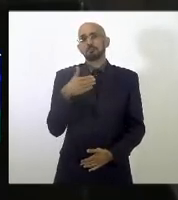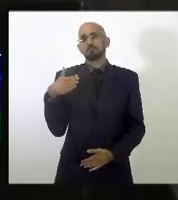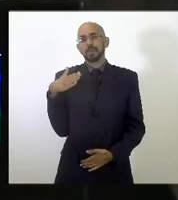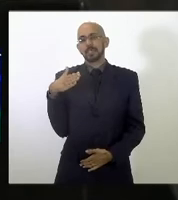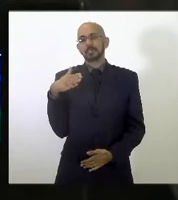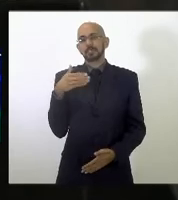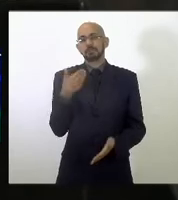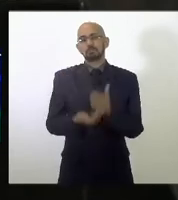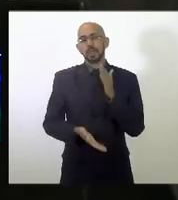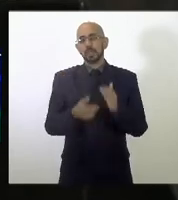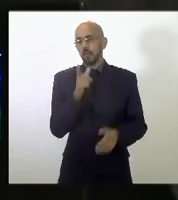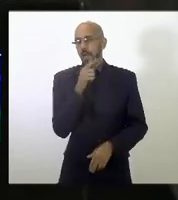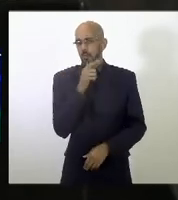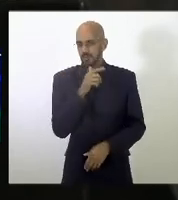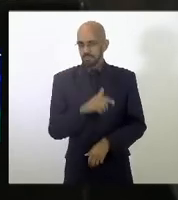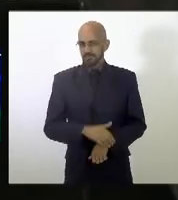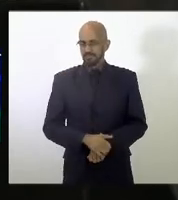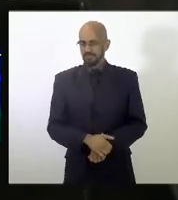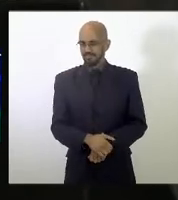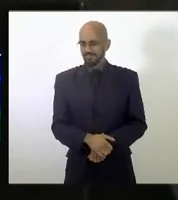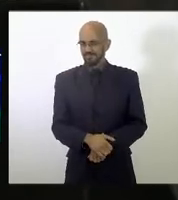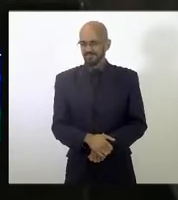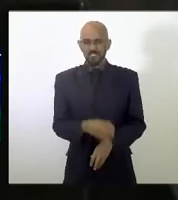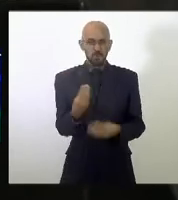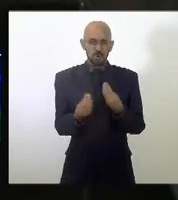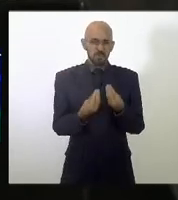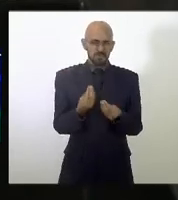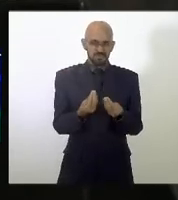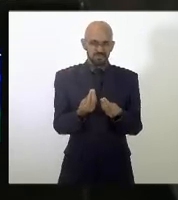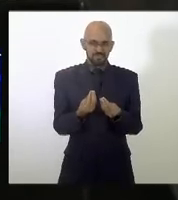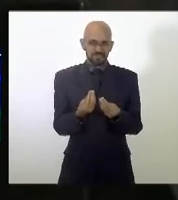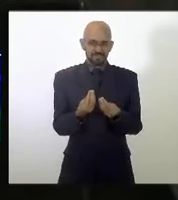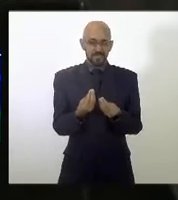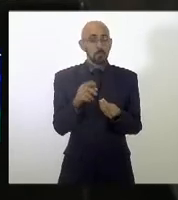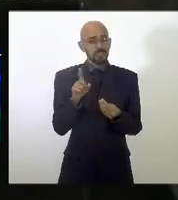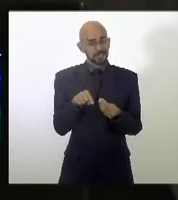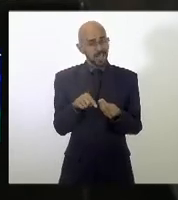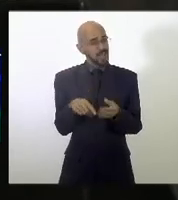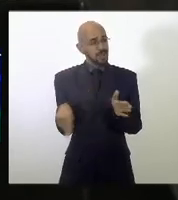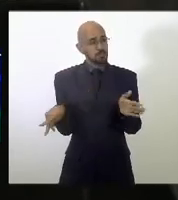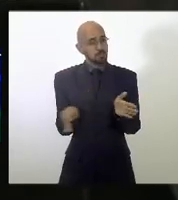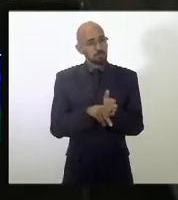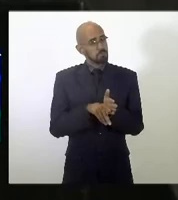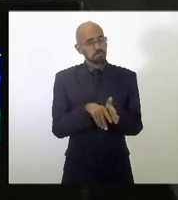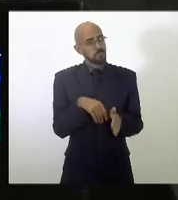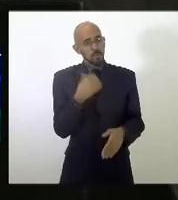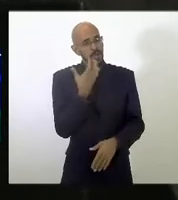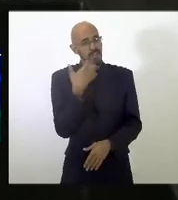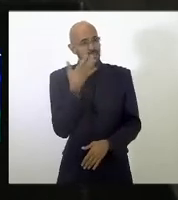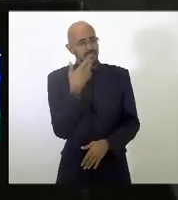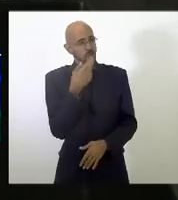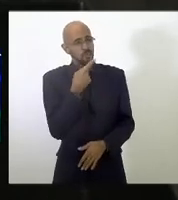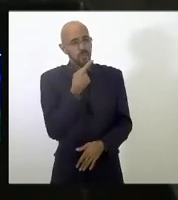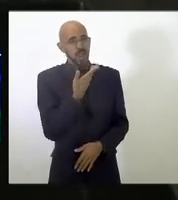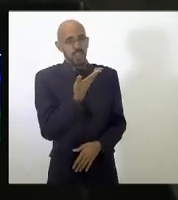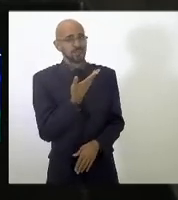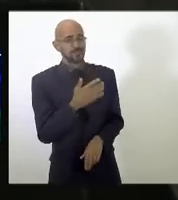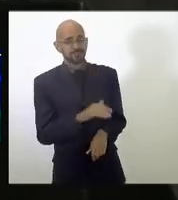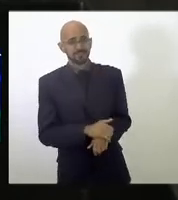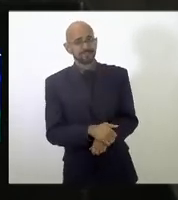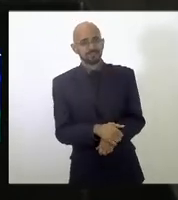presidente, que também faz parte do nosso cancioneiro, um peixe fora d'água. Porque